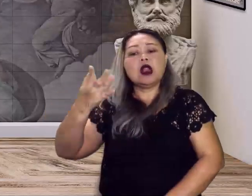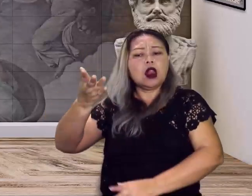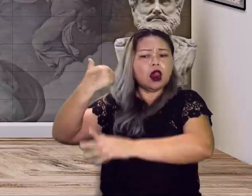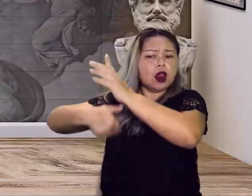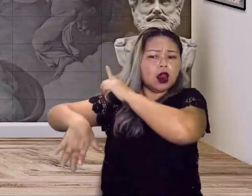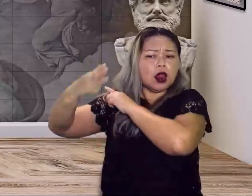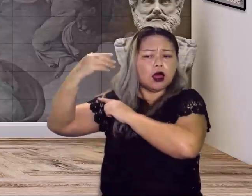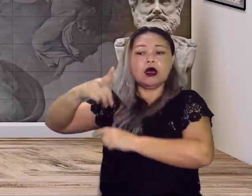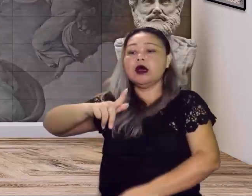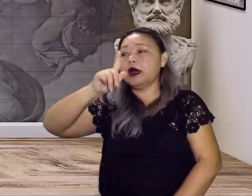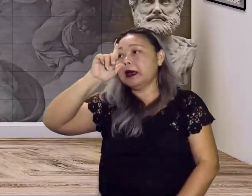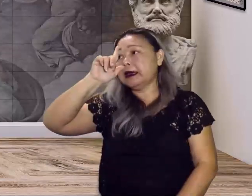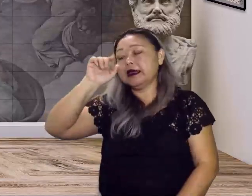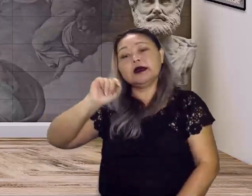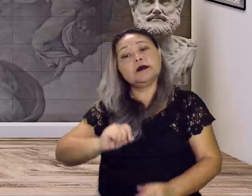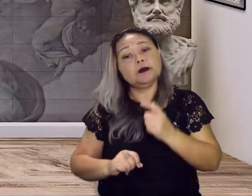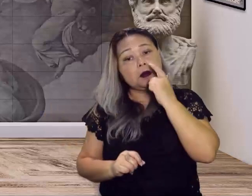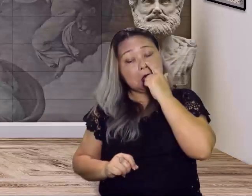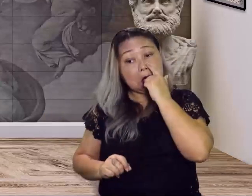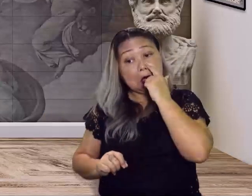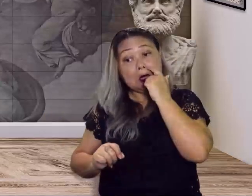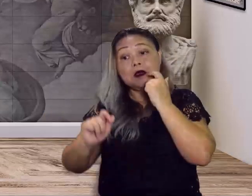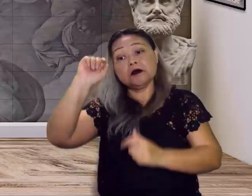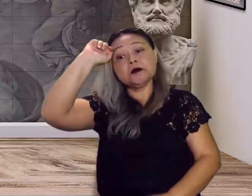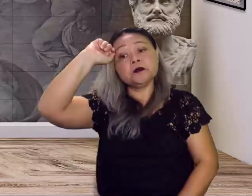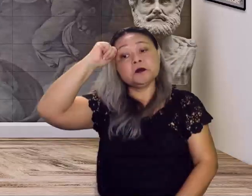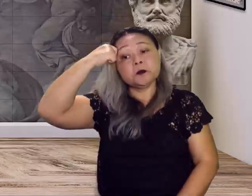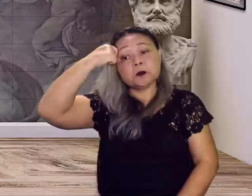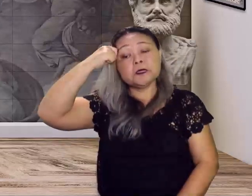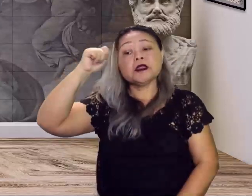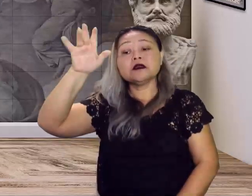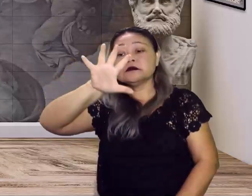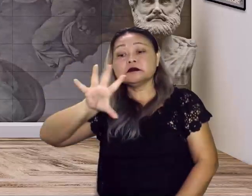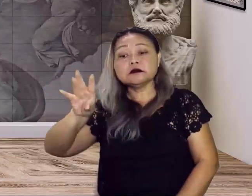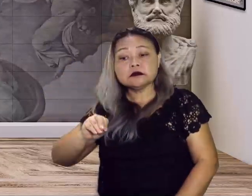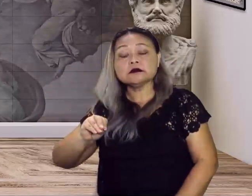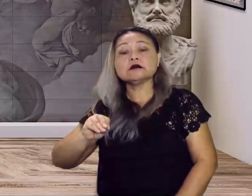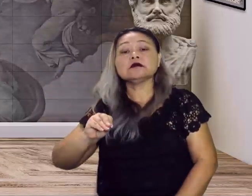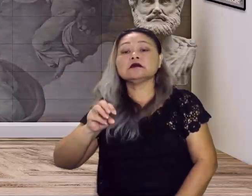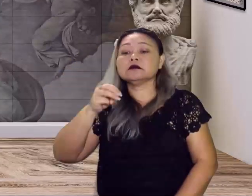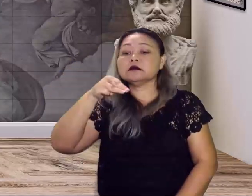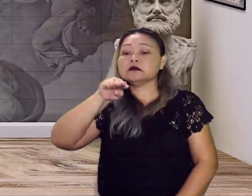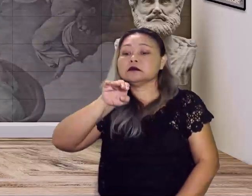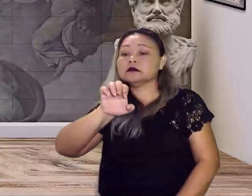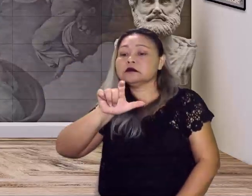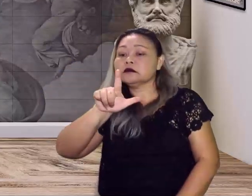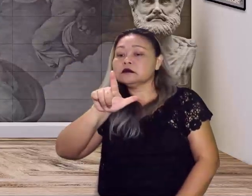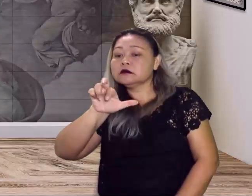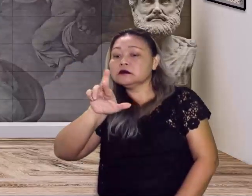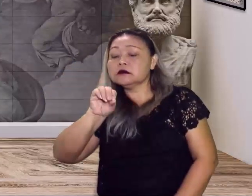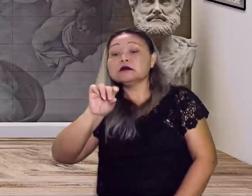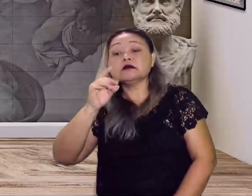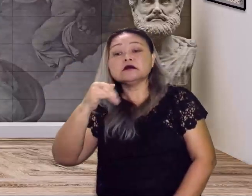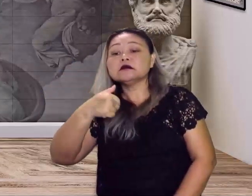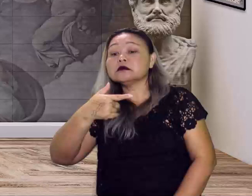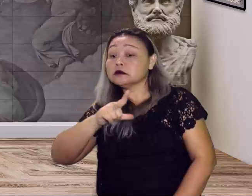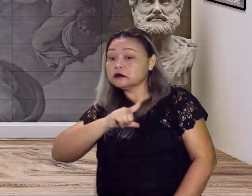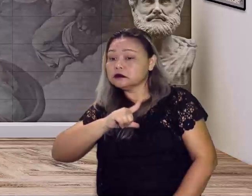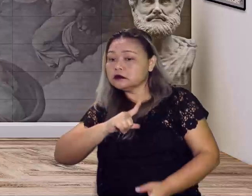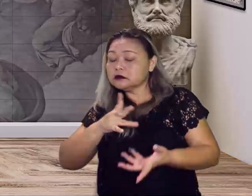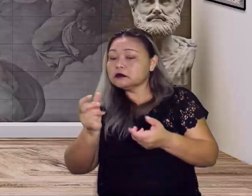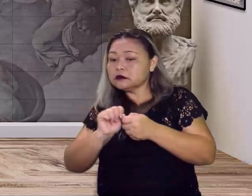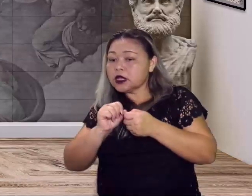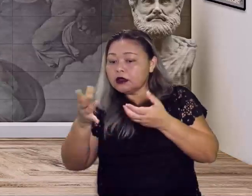gregos. E a lenda africana da galinha de Angola, Melro, né, tinha poderes e prometeu às aves